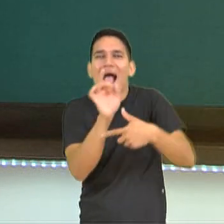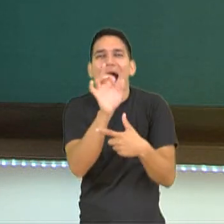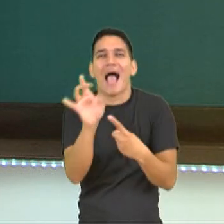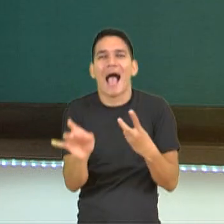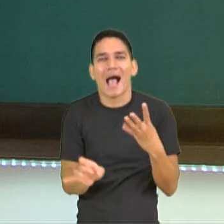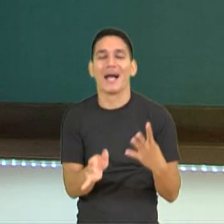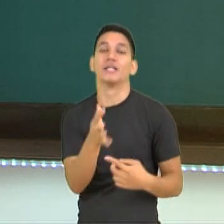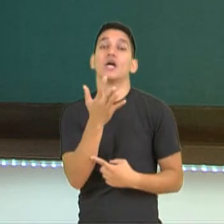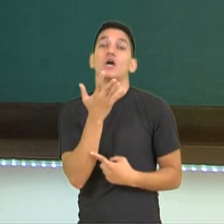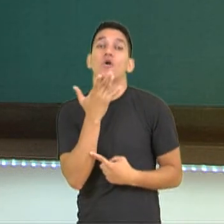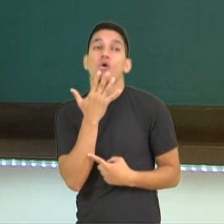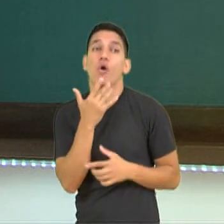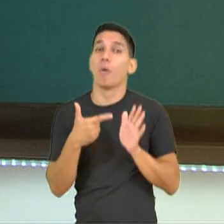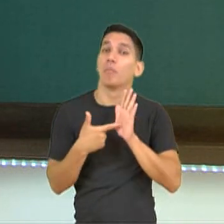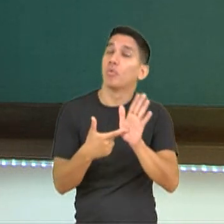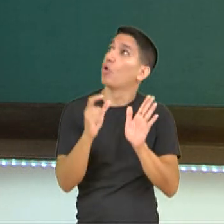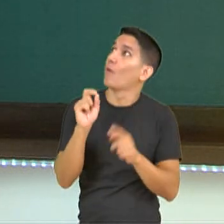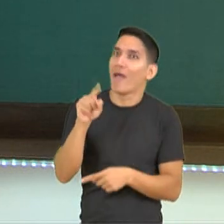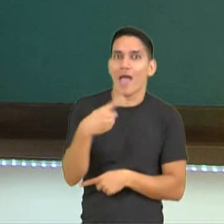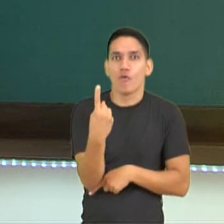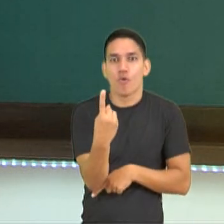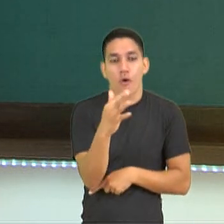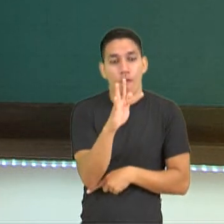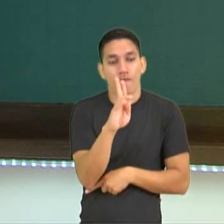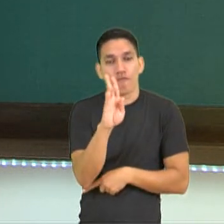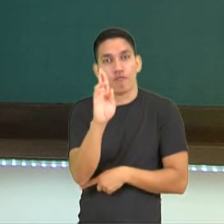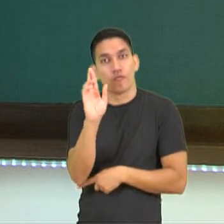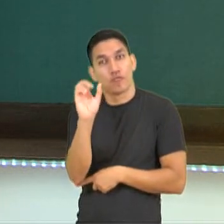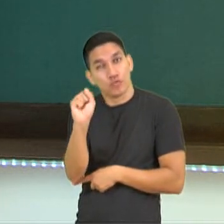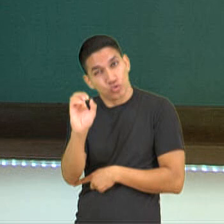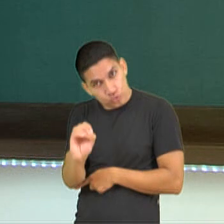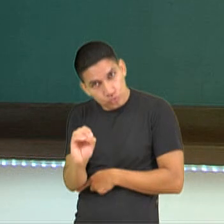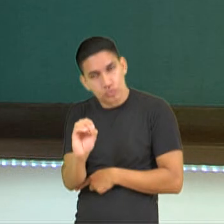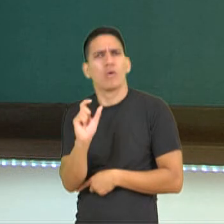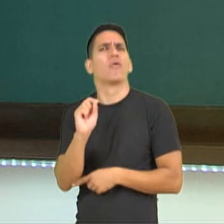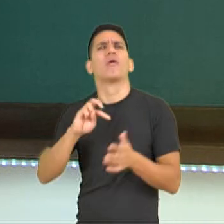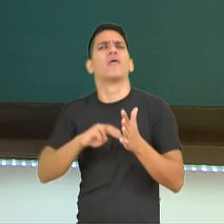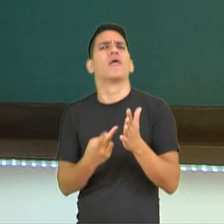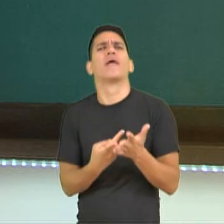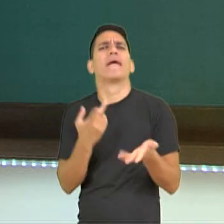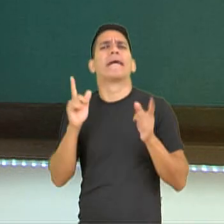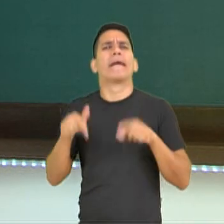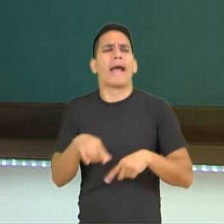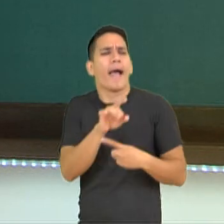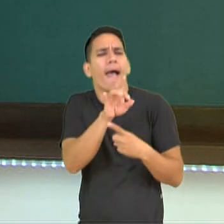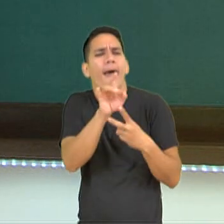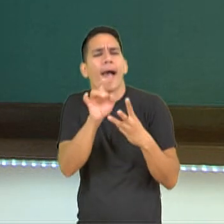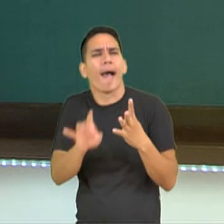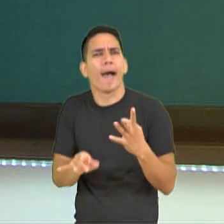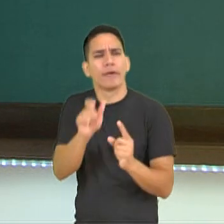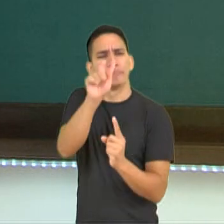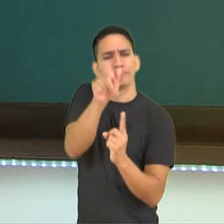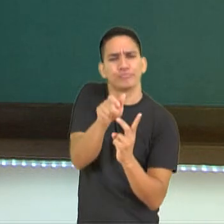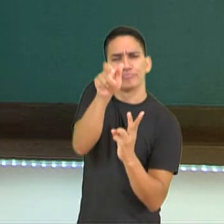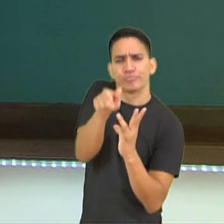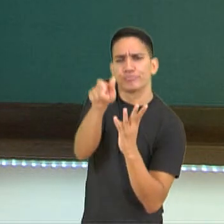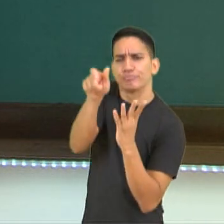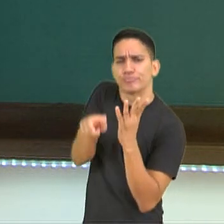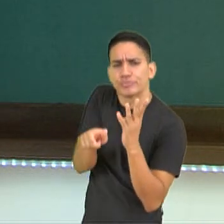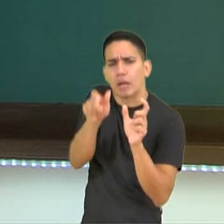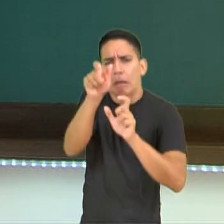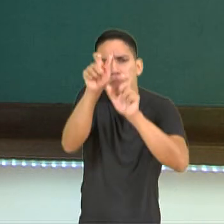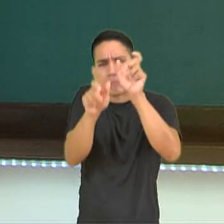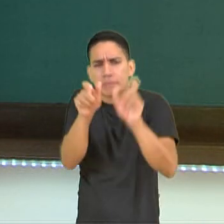aqui, pessoal, representa um fuso, ou seja, cada parte dessa aqui segue um